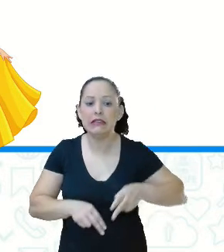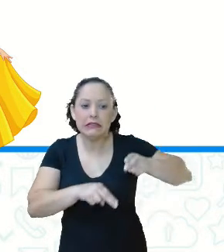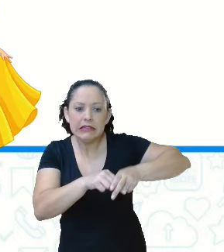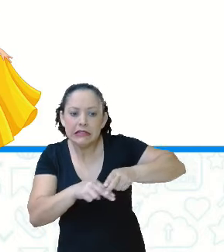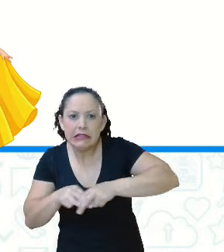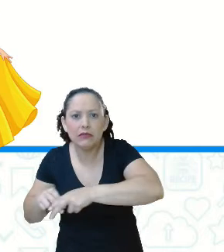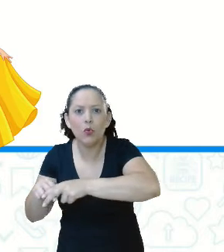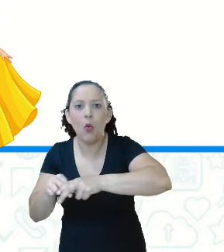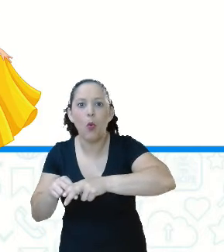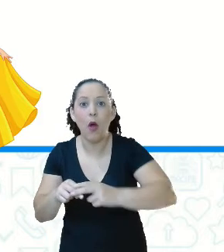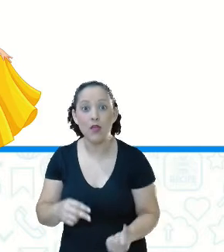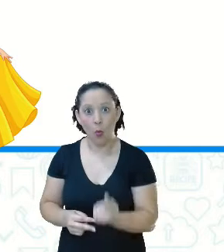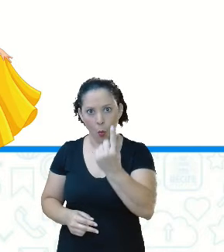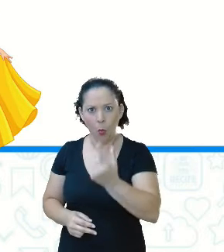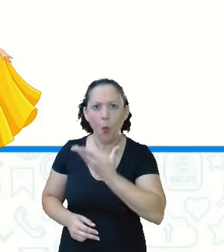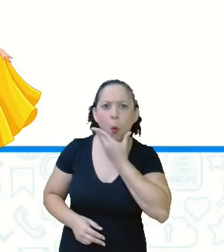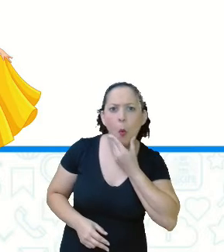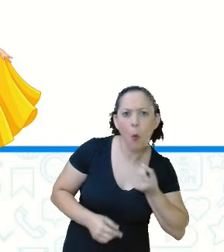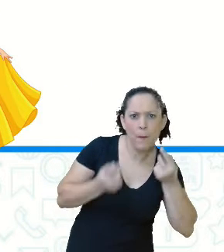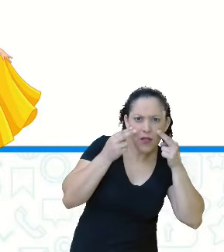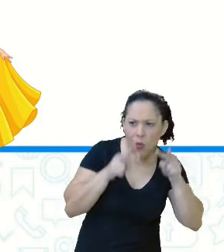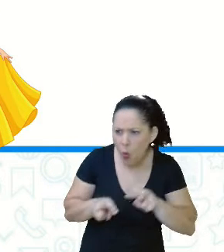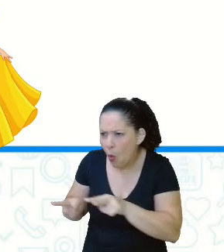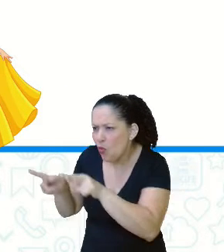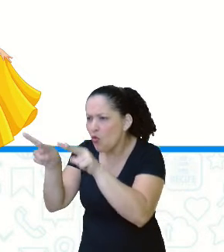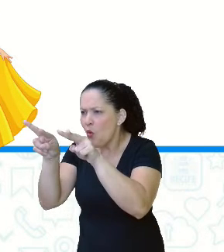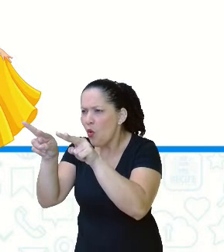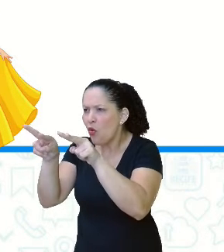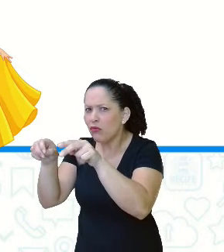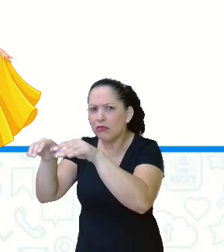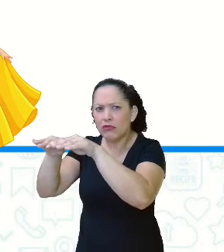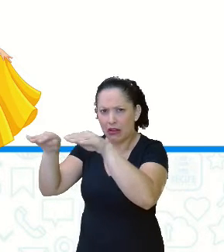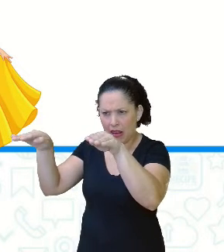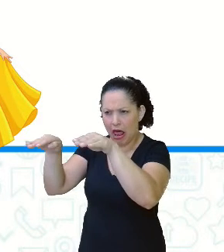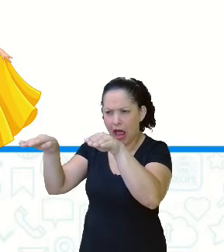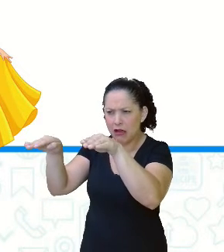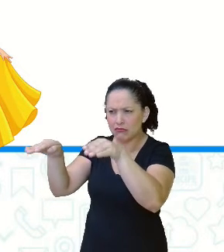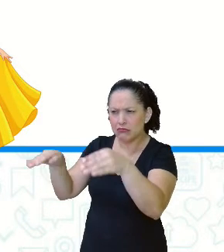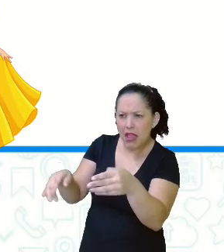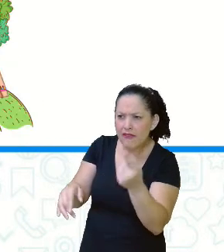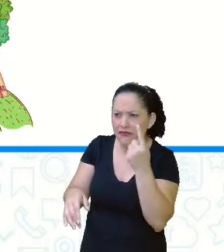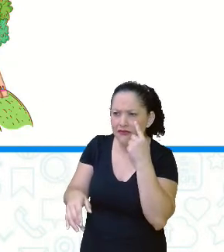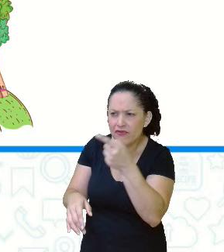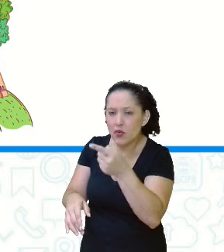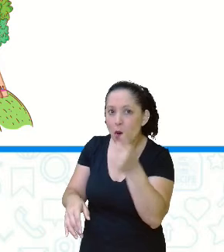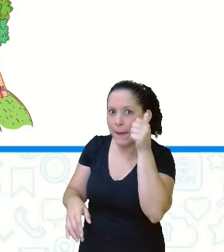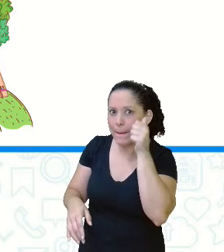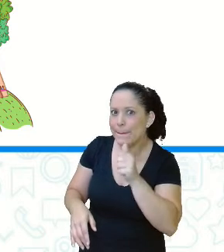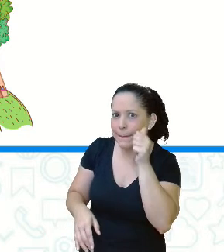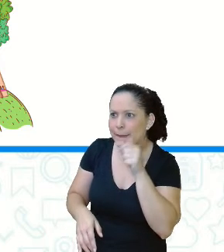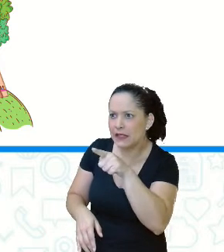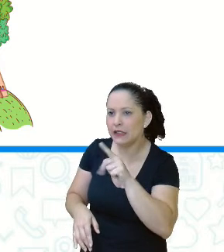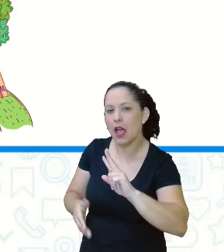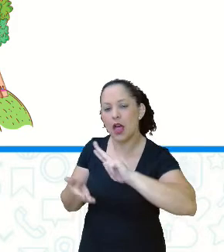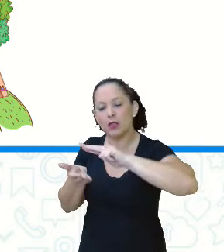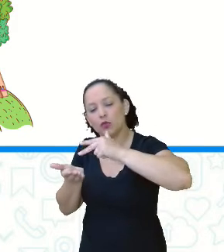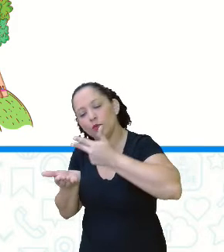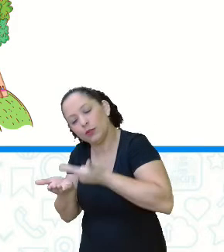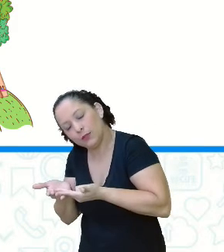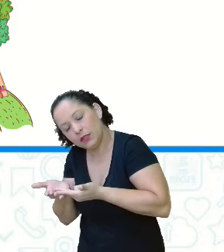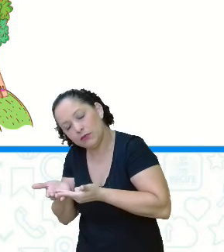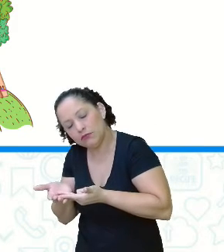dos anões olhou para a cama e descobriu Branca de Neve a dormir, mas nenhuma quis acordar. No